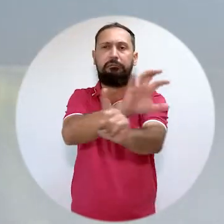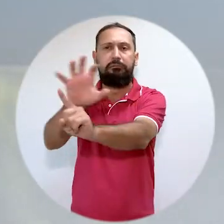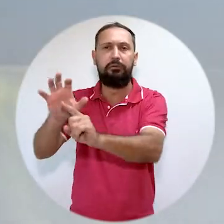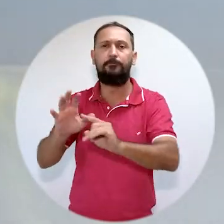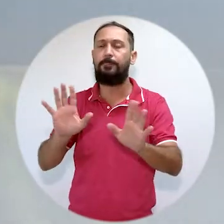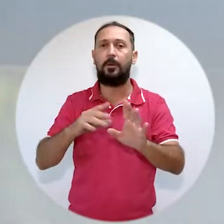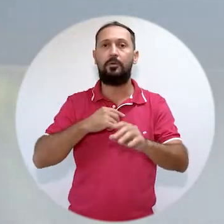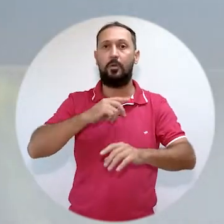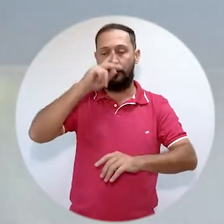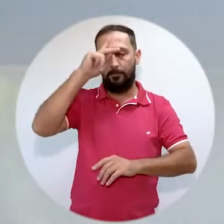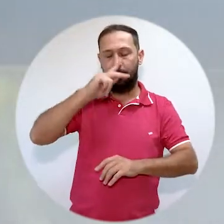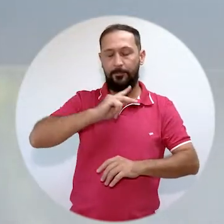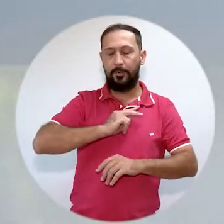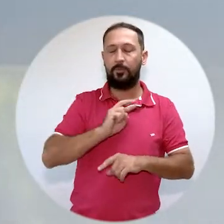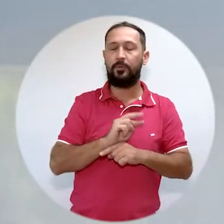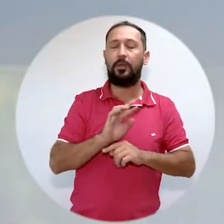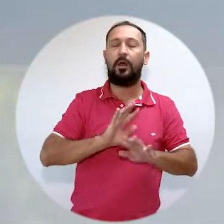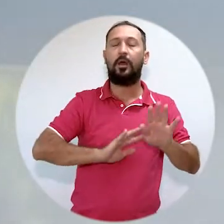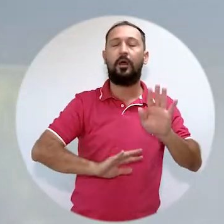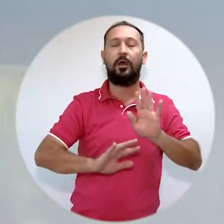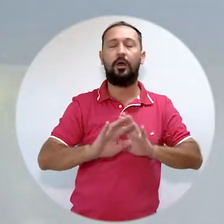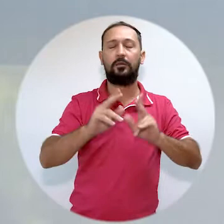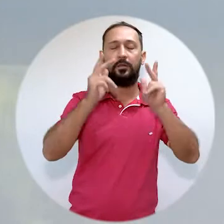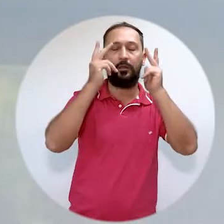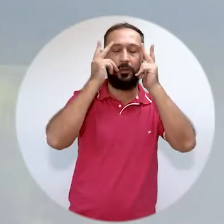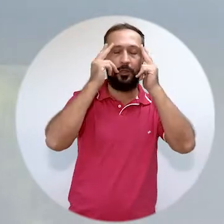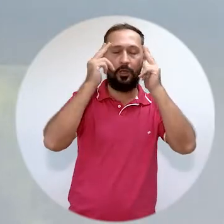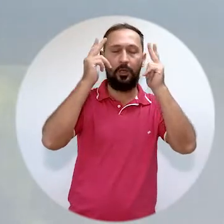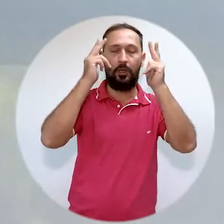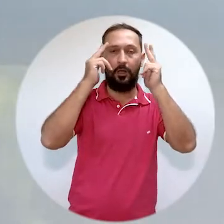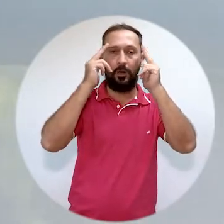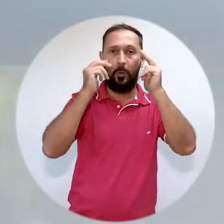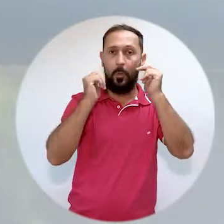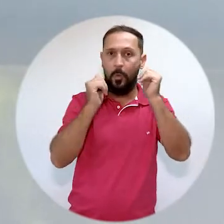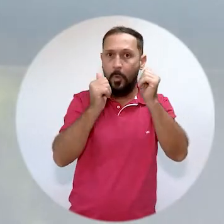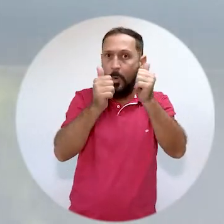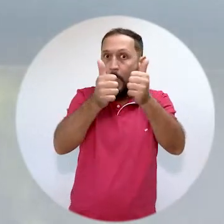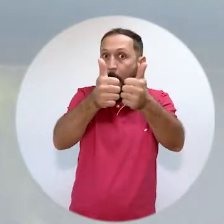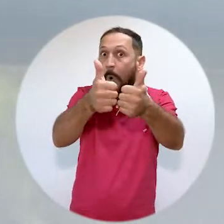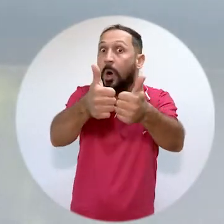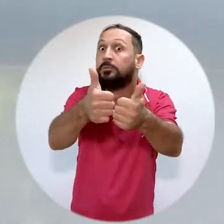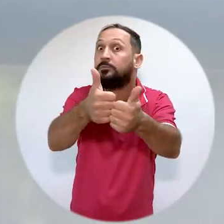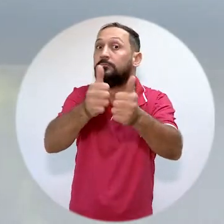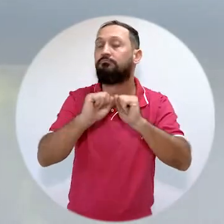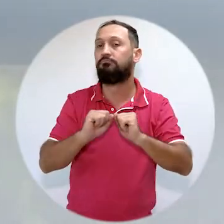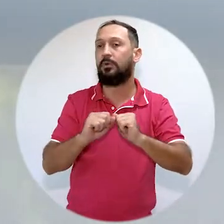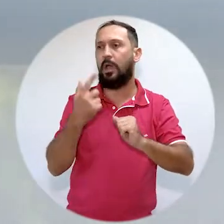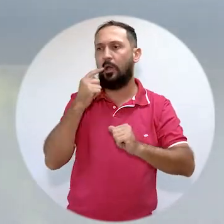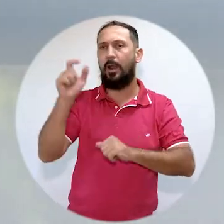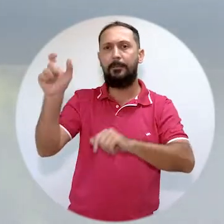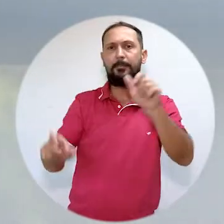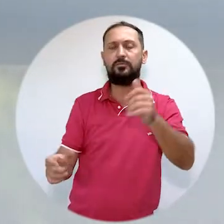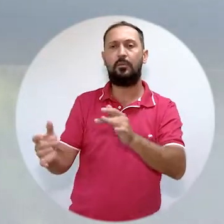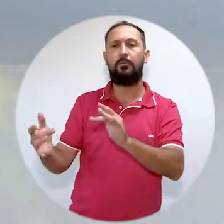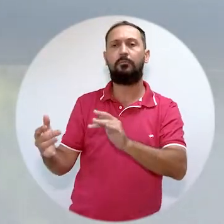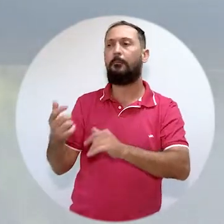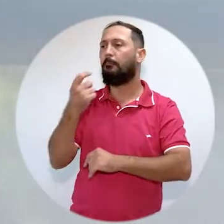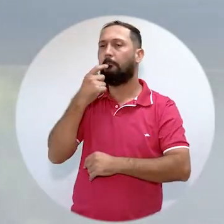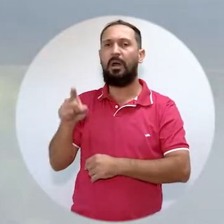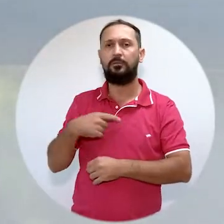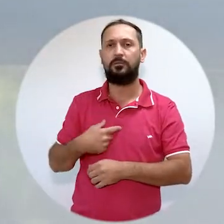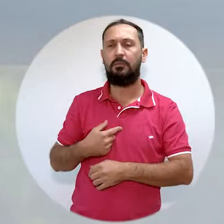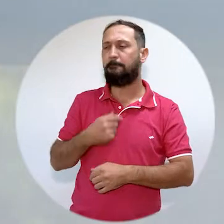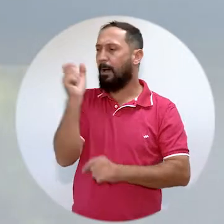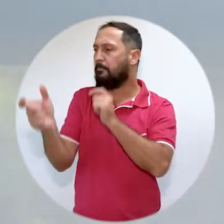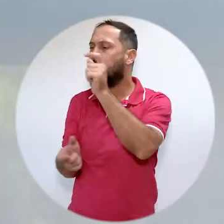lidar com a sua própria irritação, tranquilo. Agora, a partir do momento que essa irritação você começa a atacar as pessoas que estão do